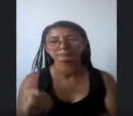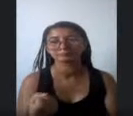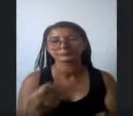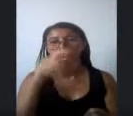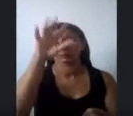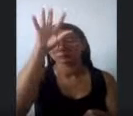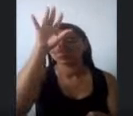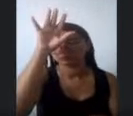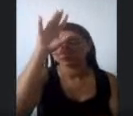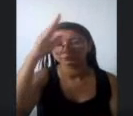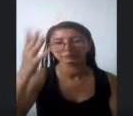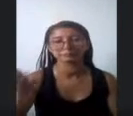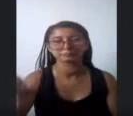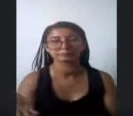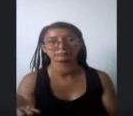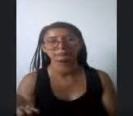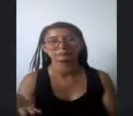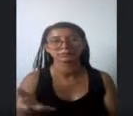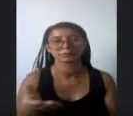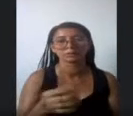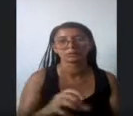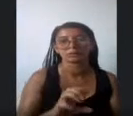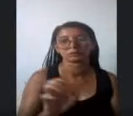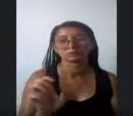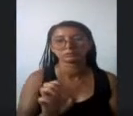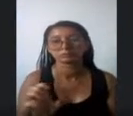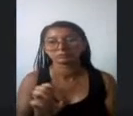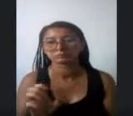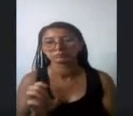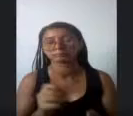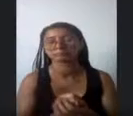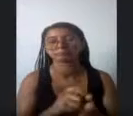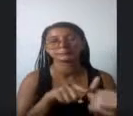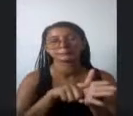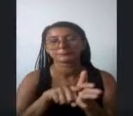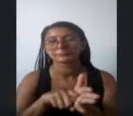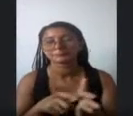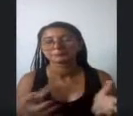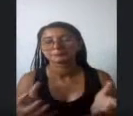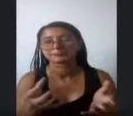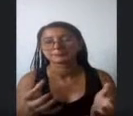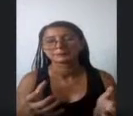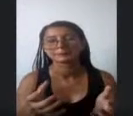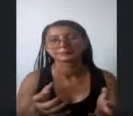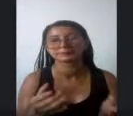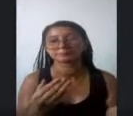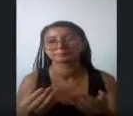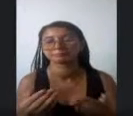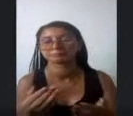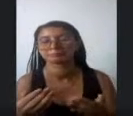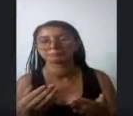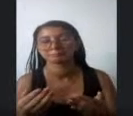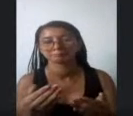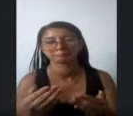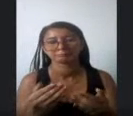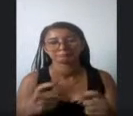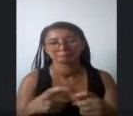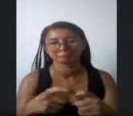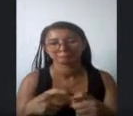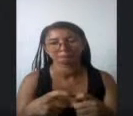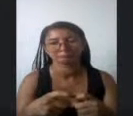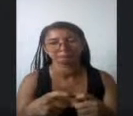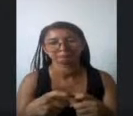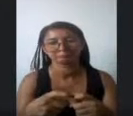ou um homossexual vai procurar o serviço, então ele só vai procurar pelas questões da sexualidade, então não vê como um todo, que